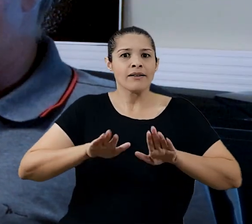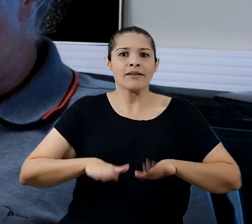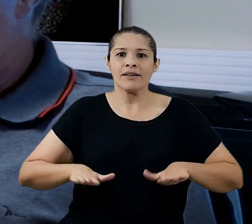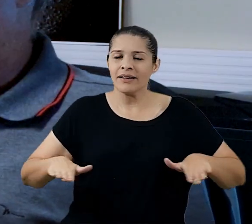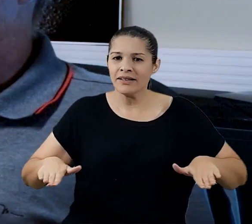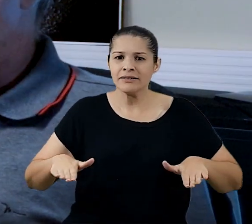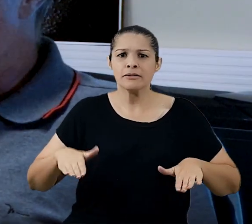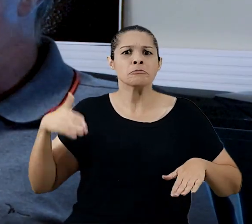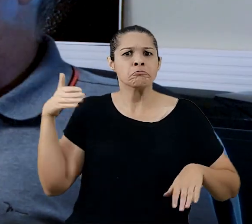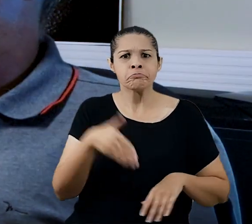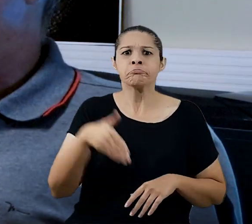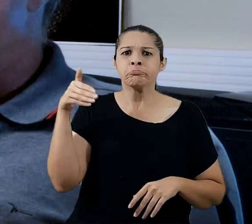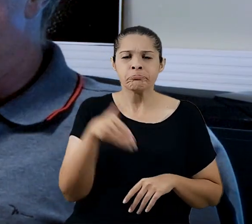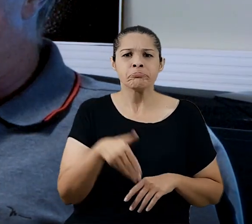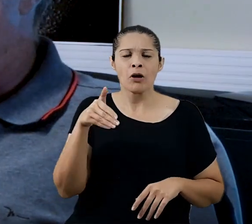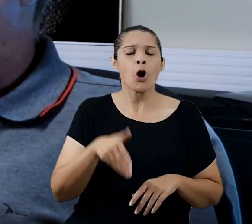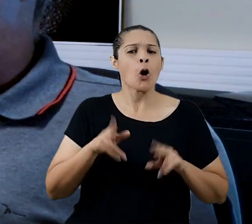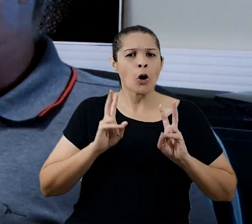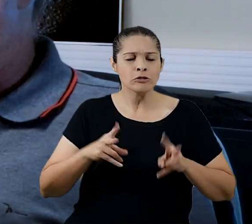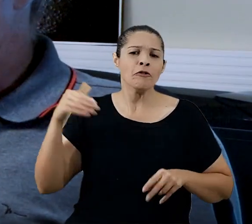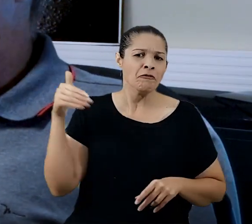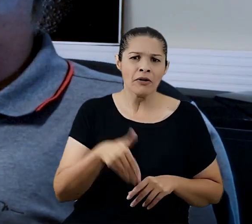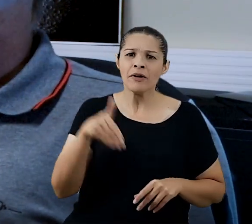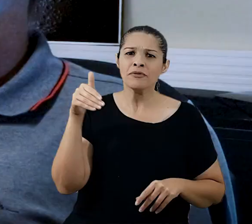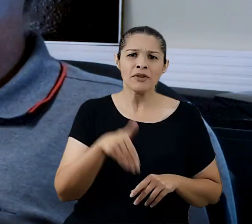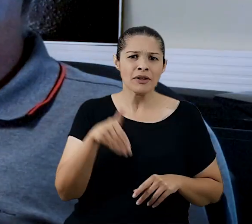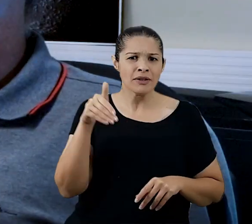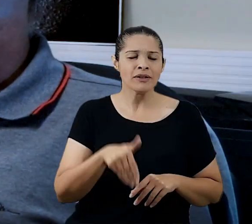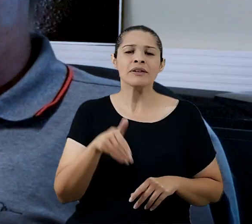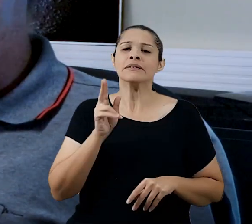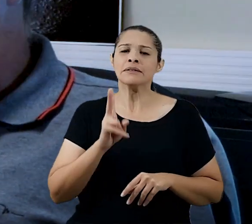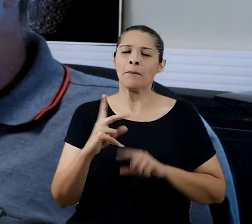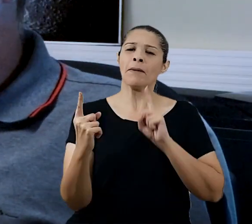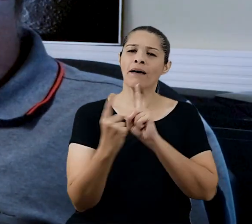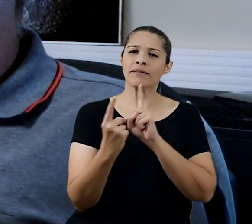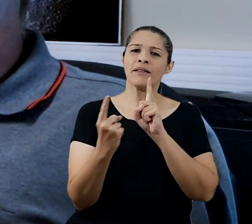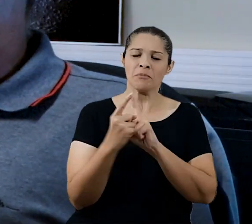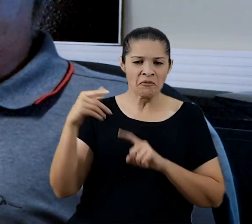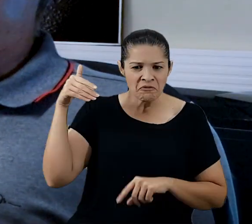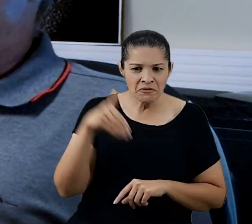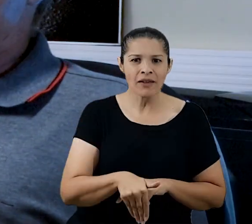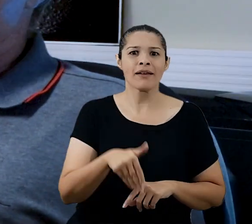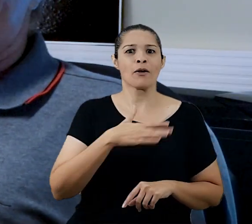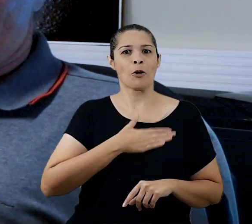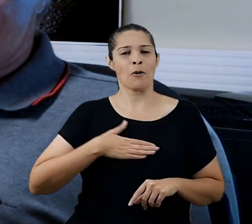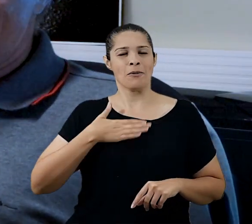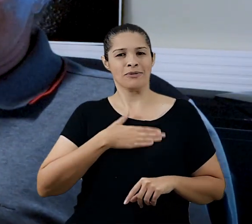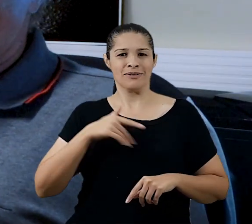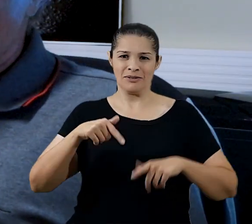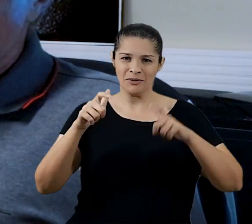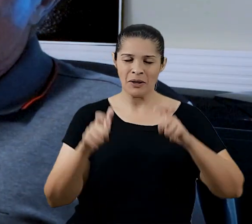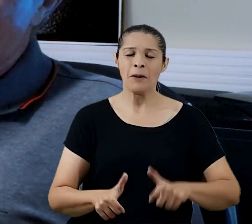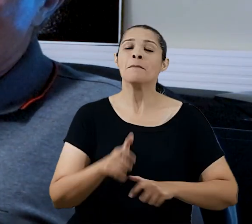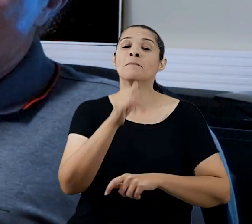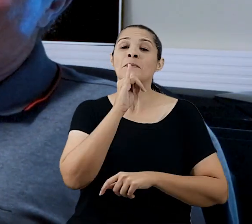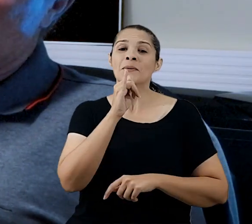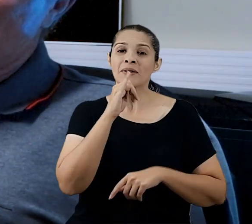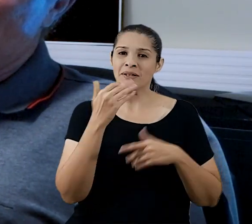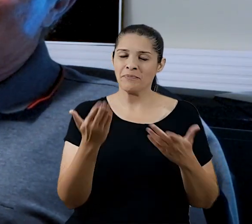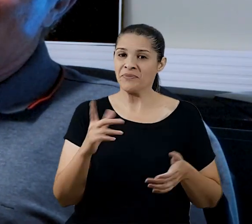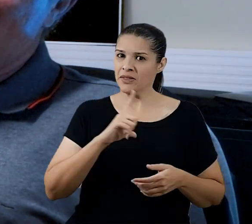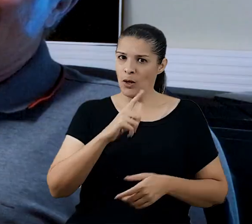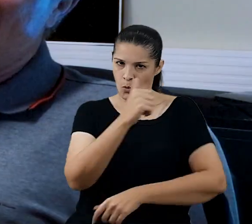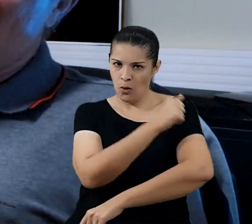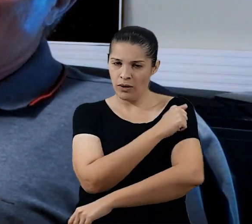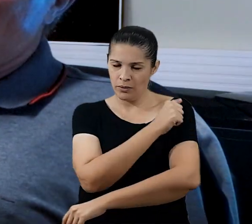porque continuam vindo, né? Quase todo atendimento aparece aqui. Vou citar um exemplo. Tem um